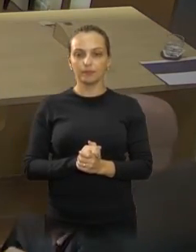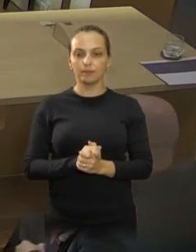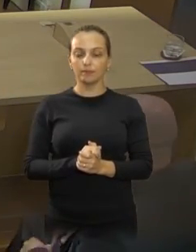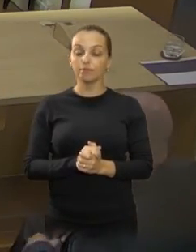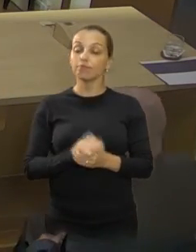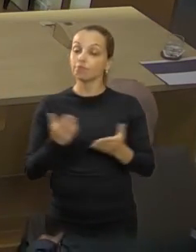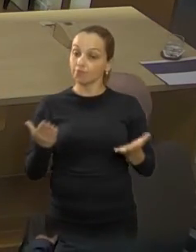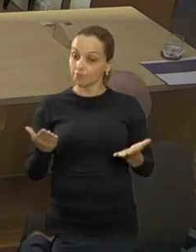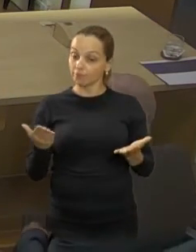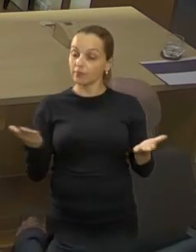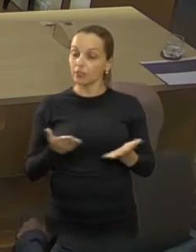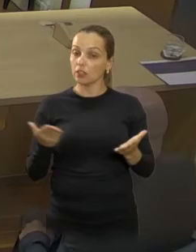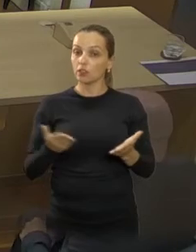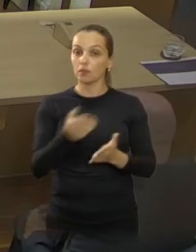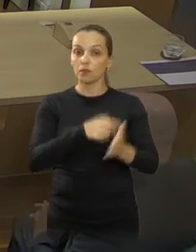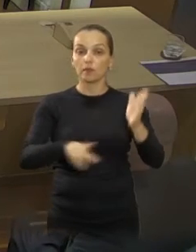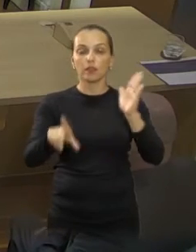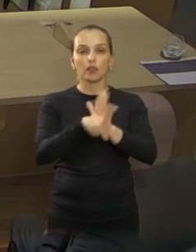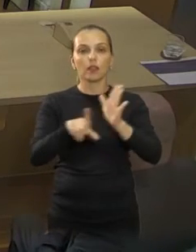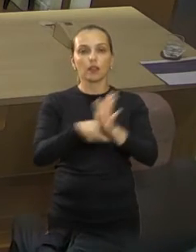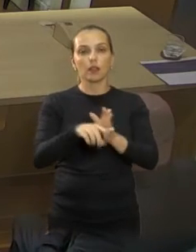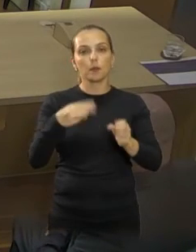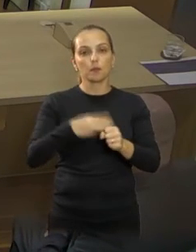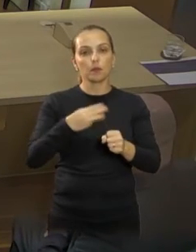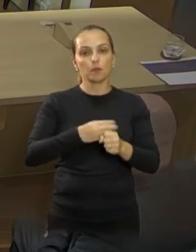E em cumprimento à Lei Municipal número